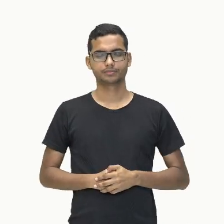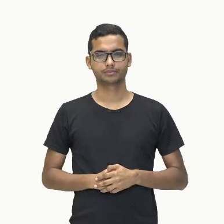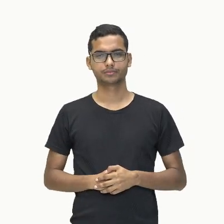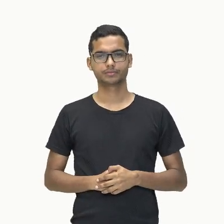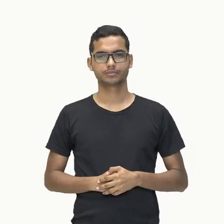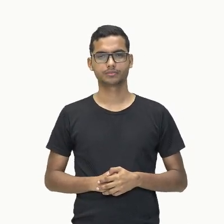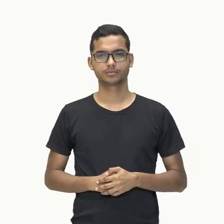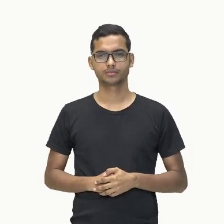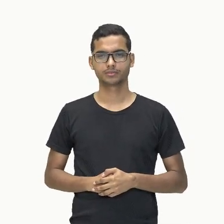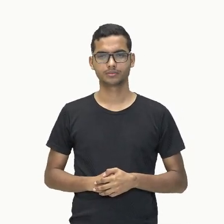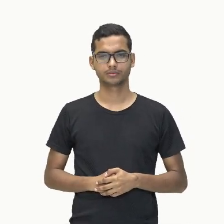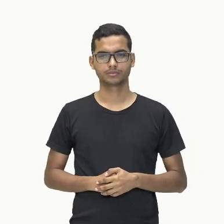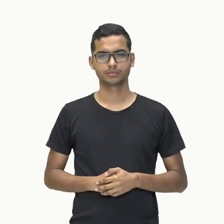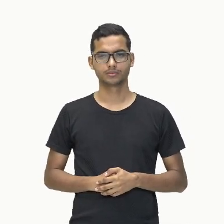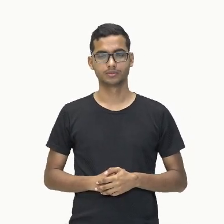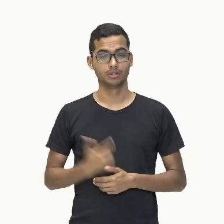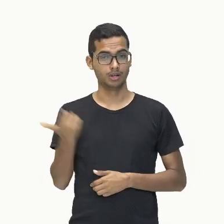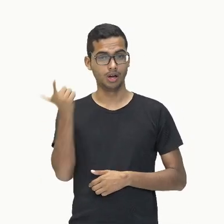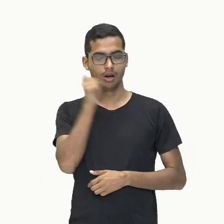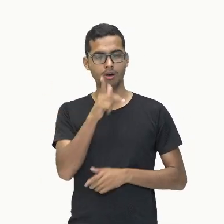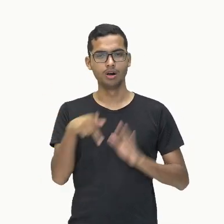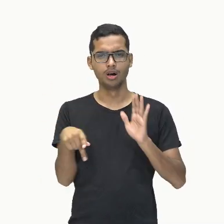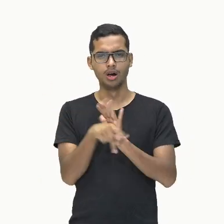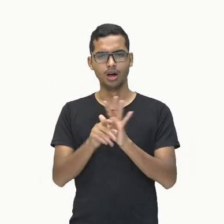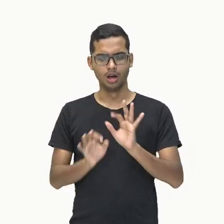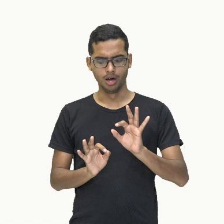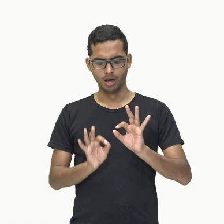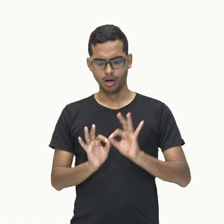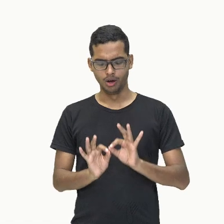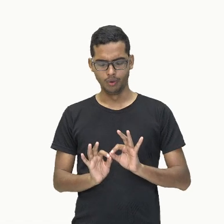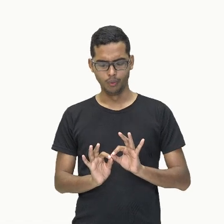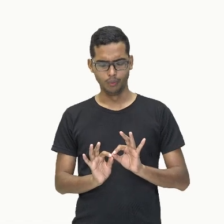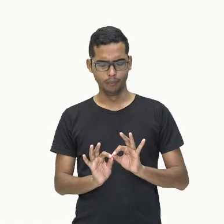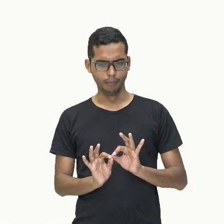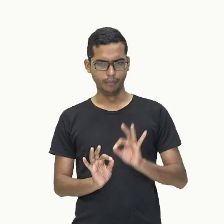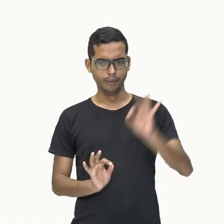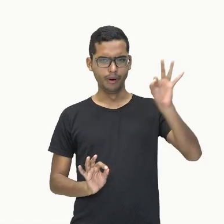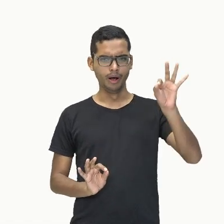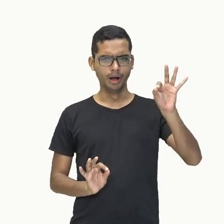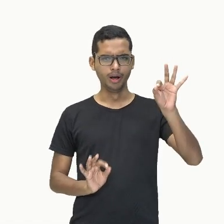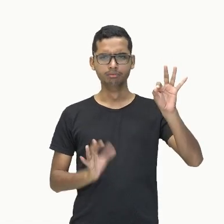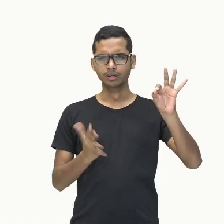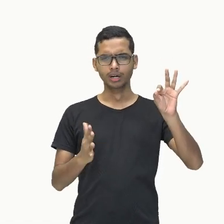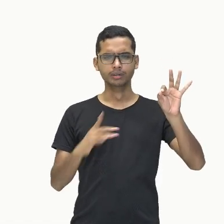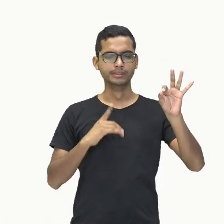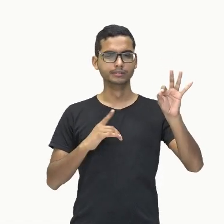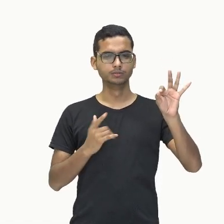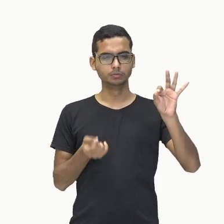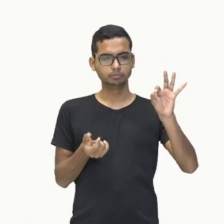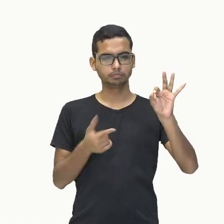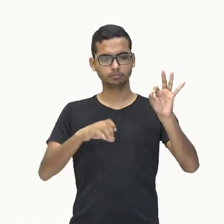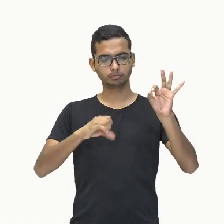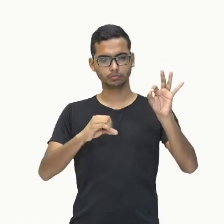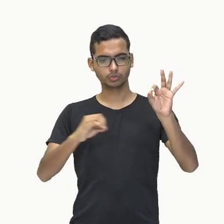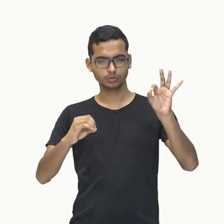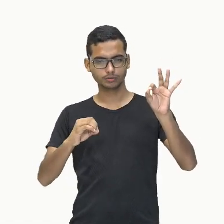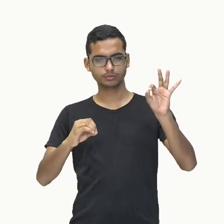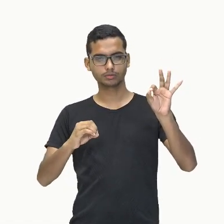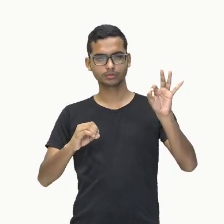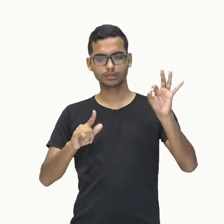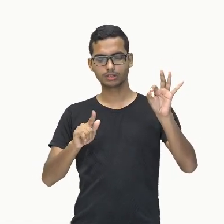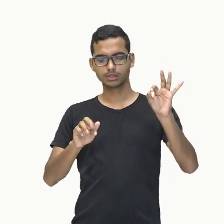Com uma abertura aqui maior do que 90 graus. Ou então, você calcula